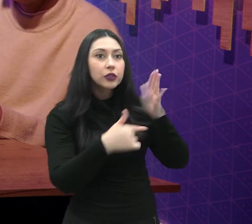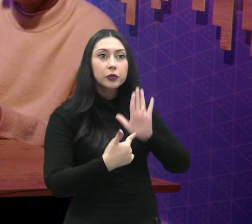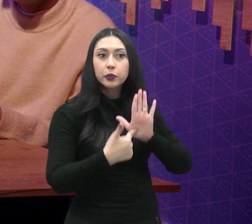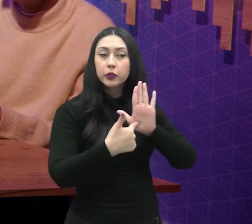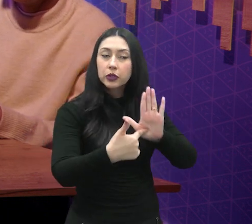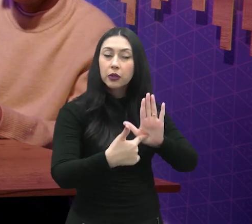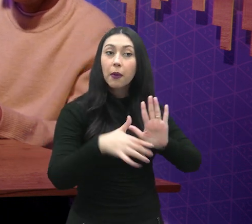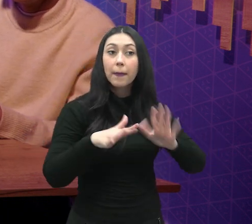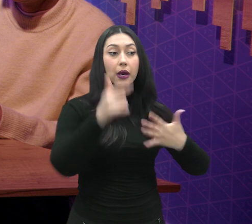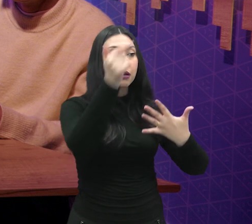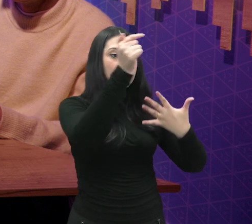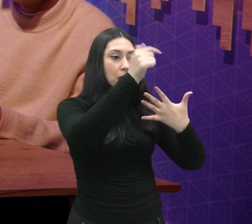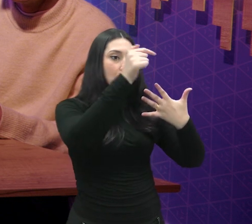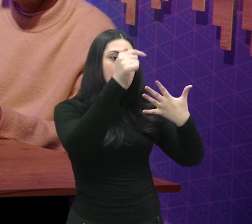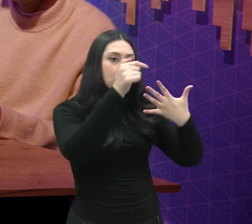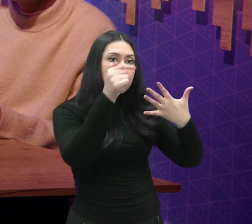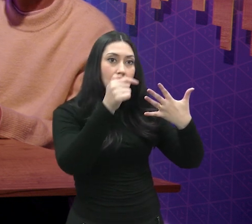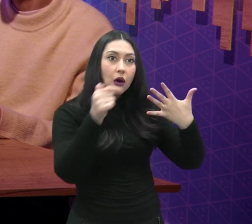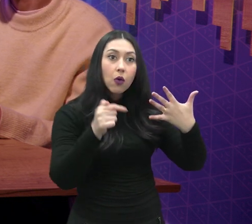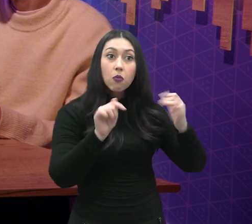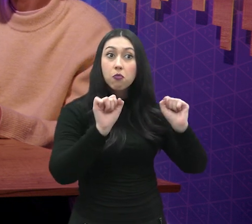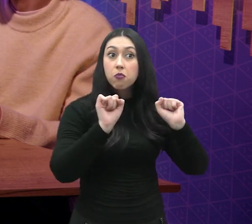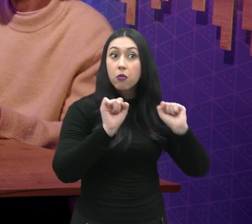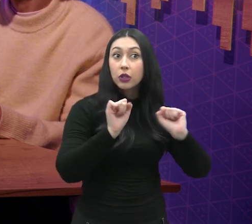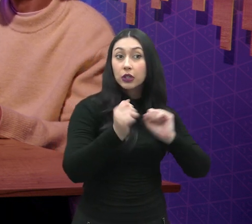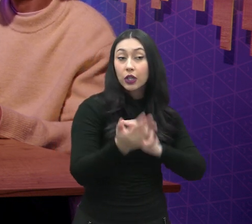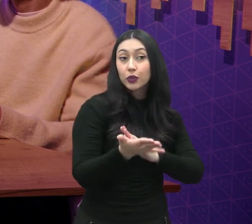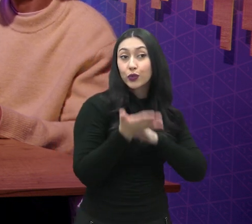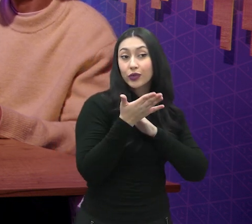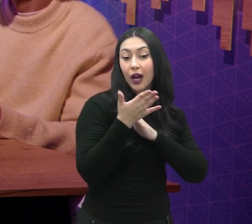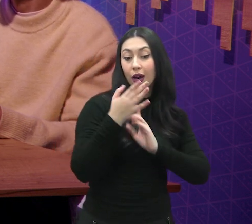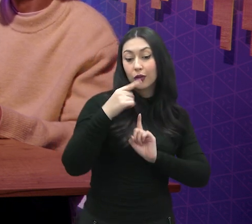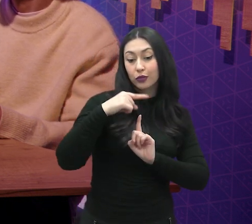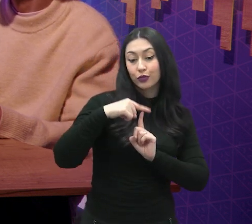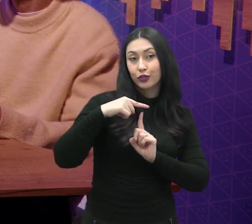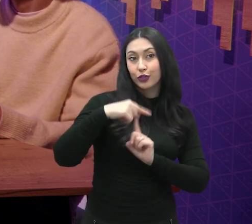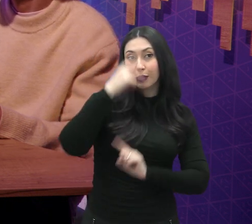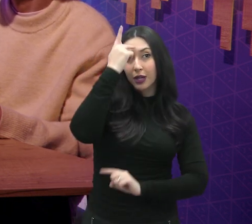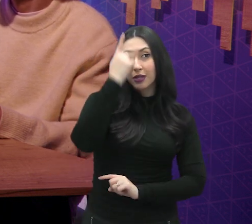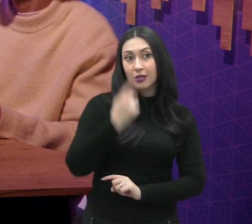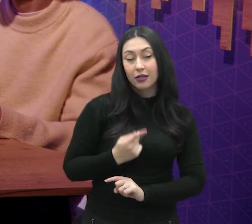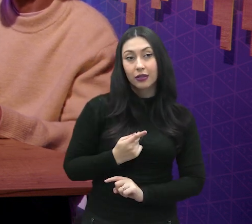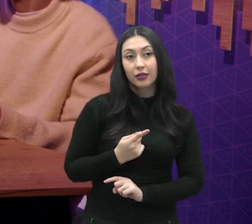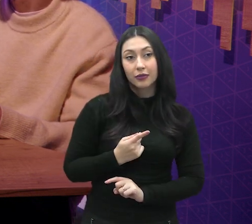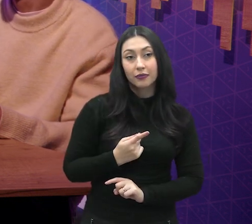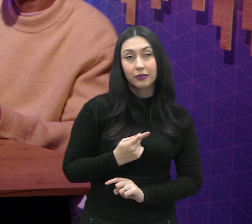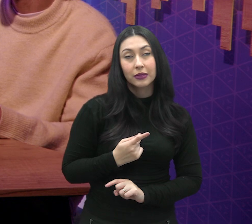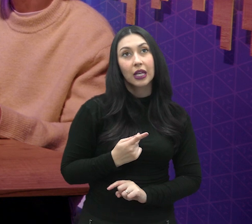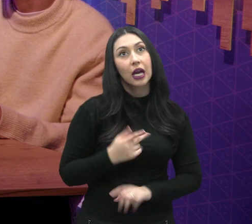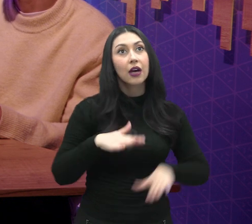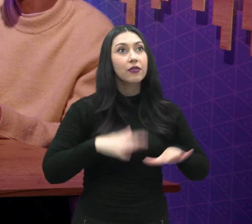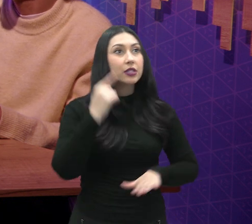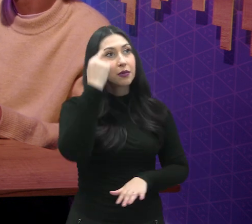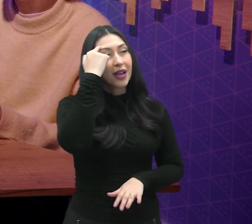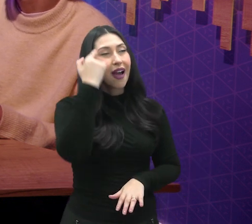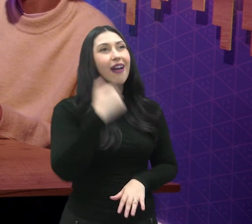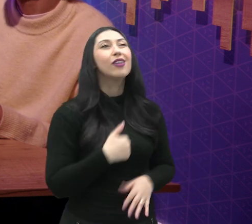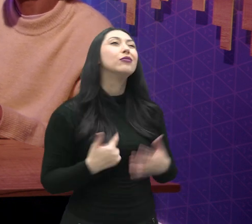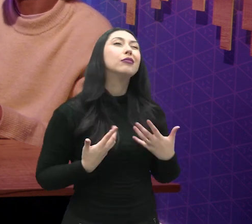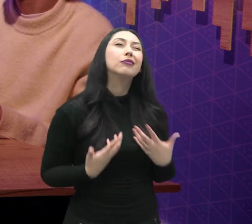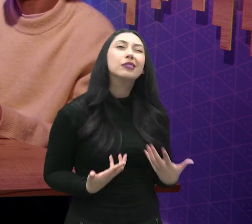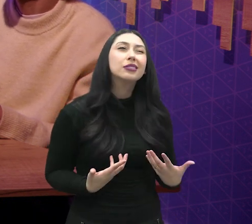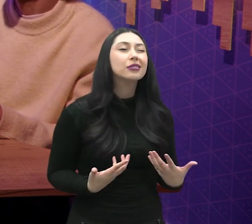vocês, e cada um deles pode ser benéfico para um tipo de pessoa, né? Então, às vezes você acha